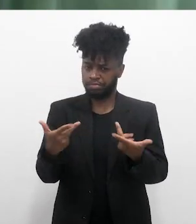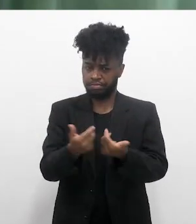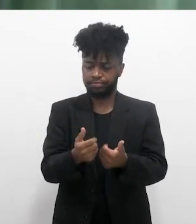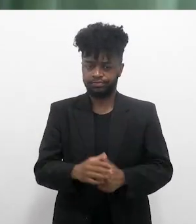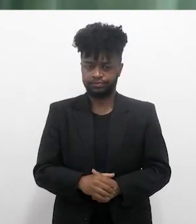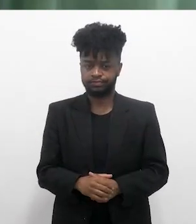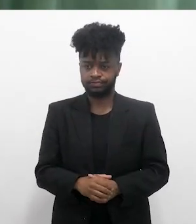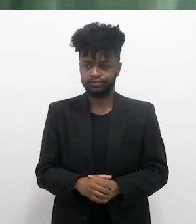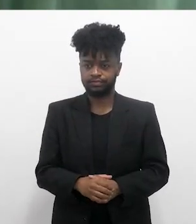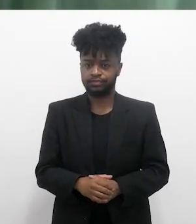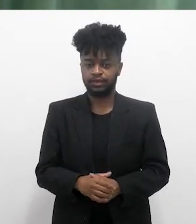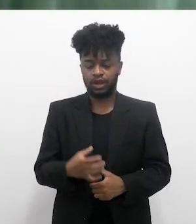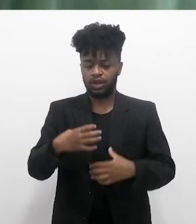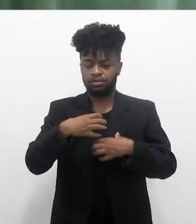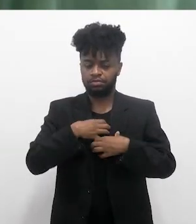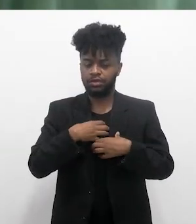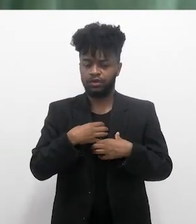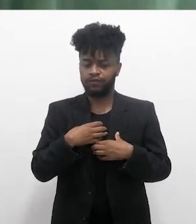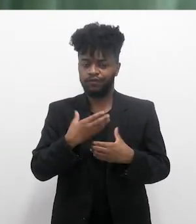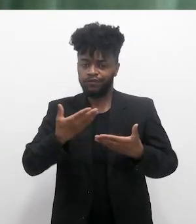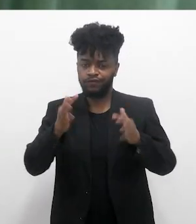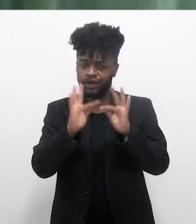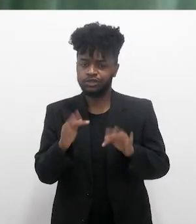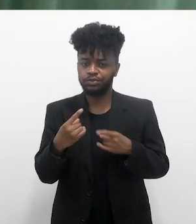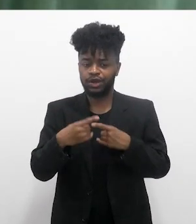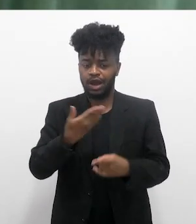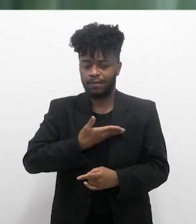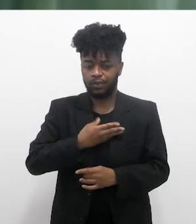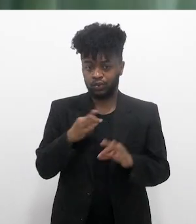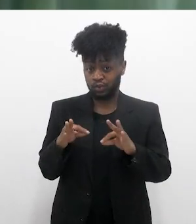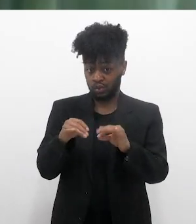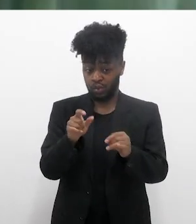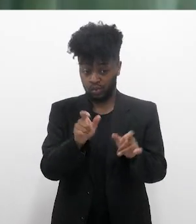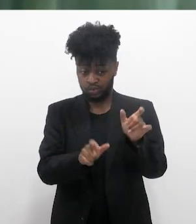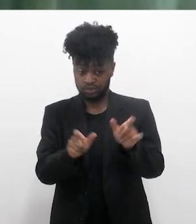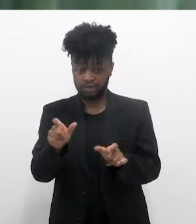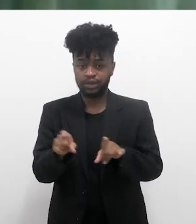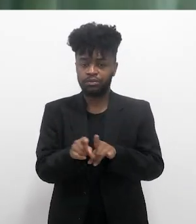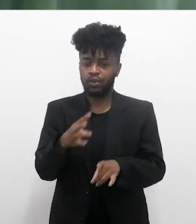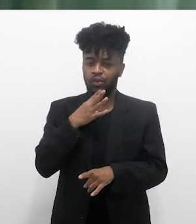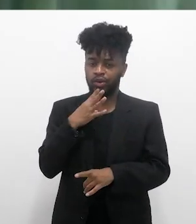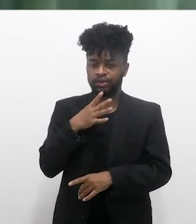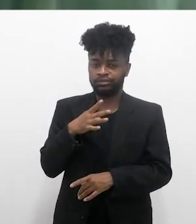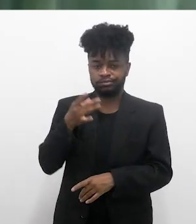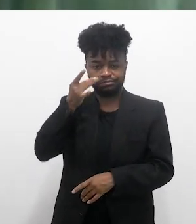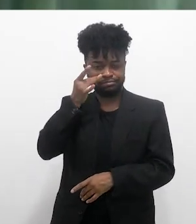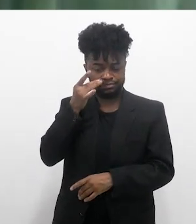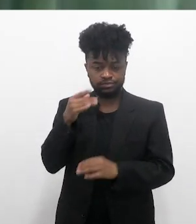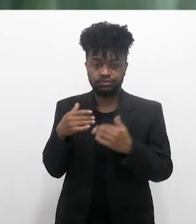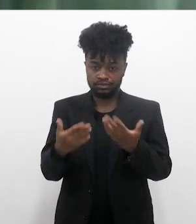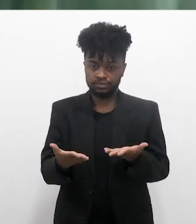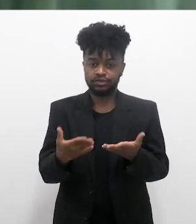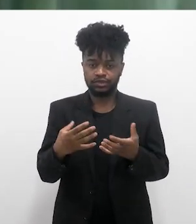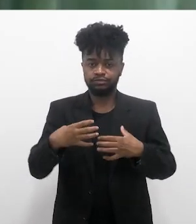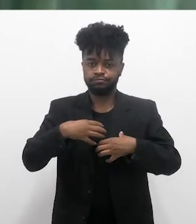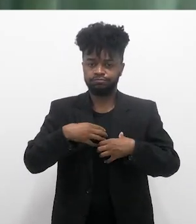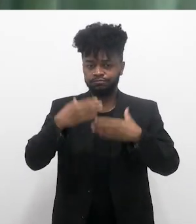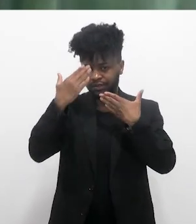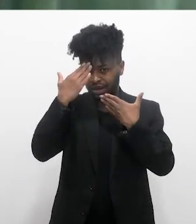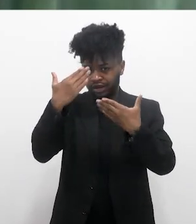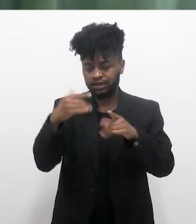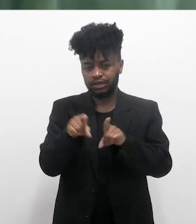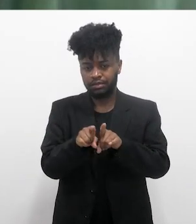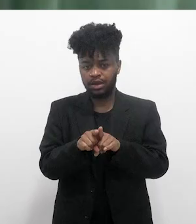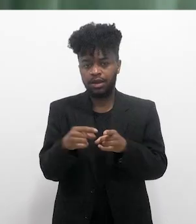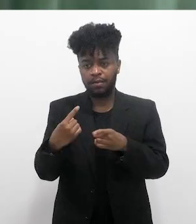fantástica. Tive a felicidade de ser amigo de todos, né? E conhecê-los pessoalmente. Então, é gratificante